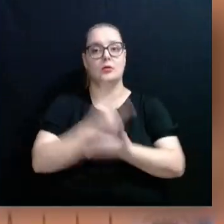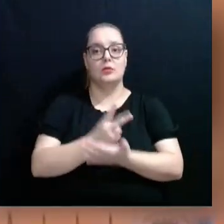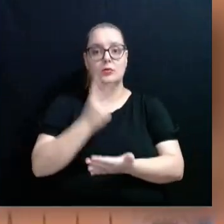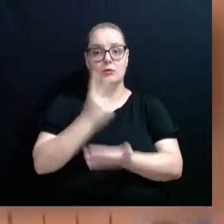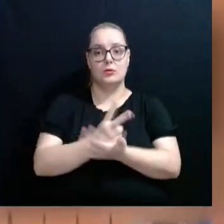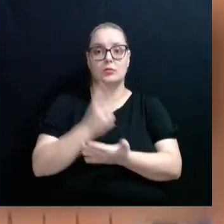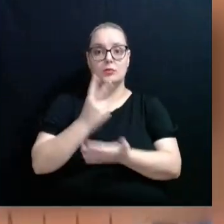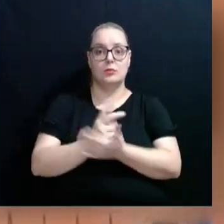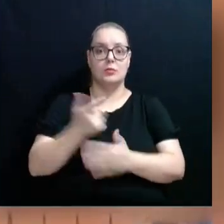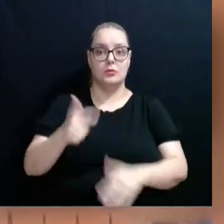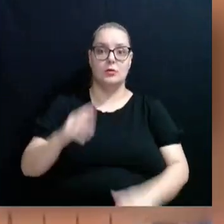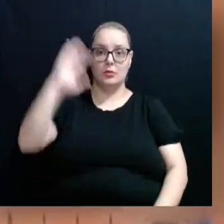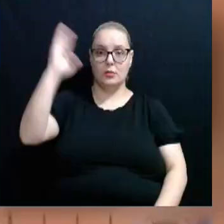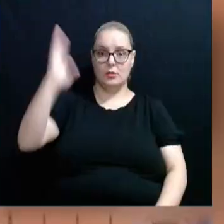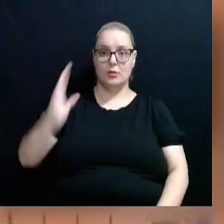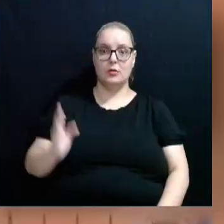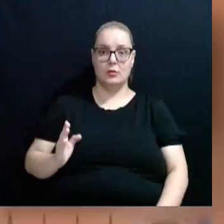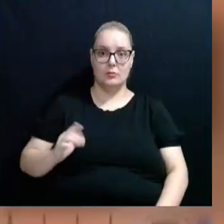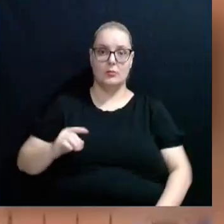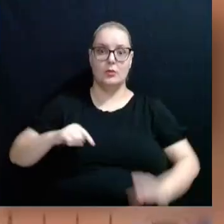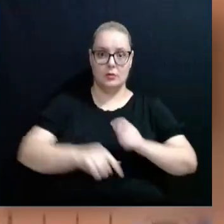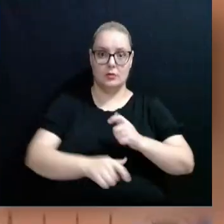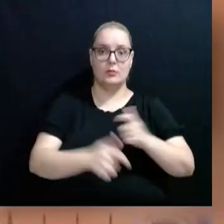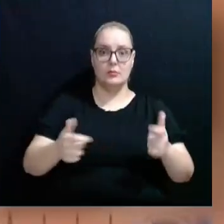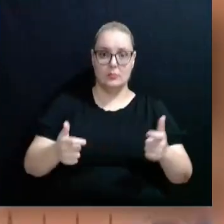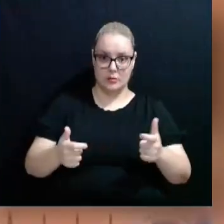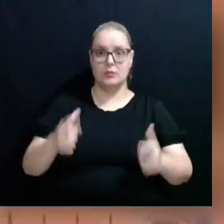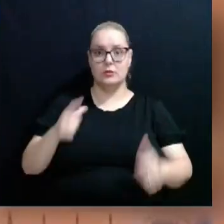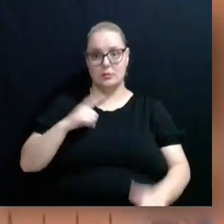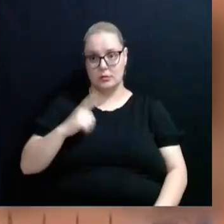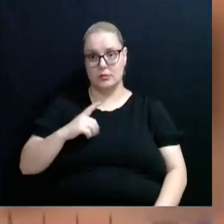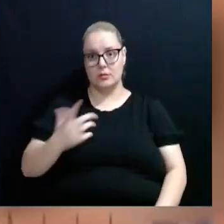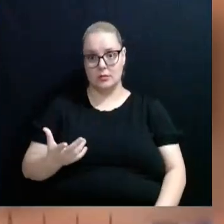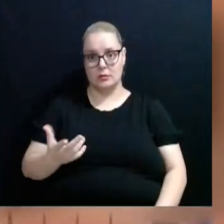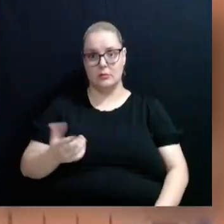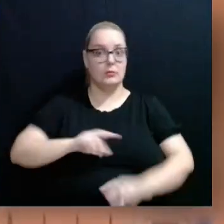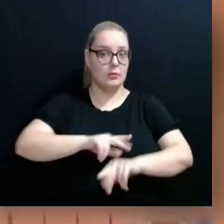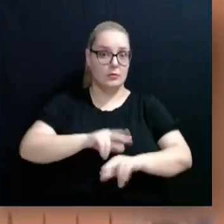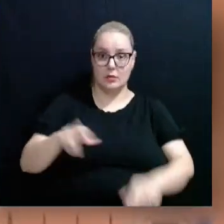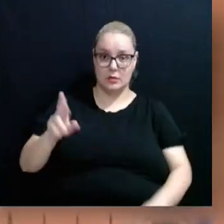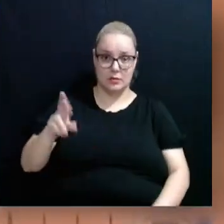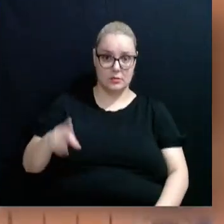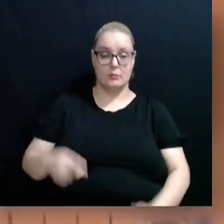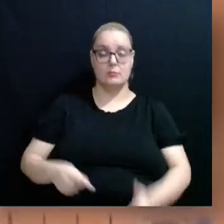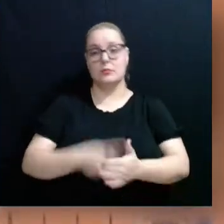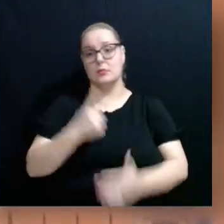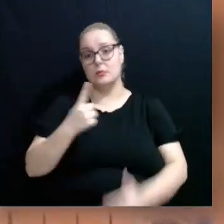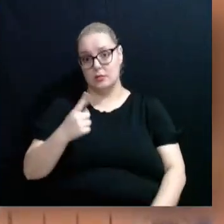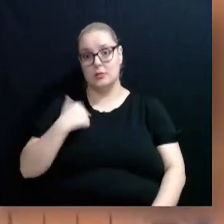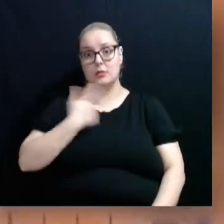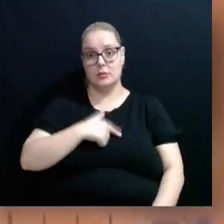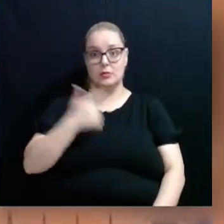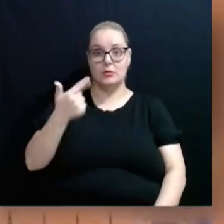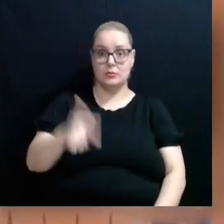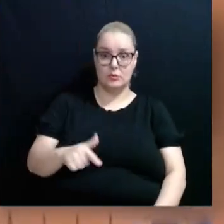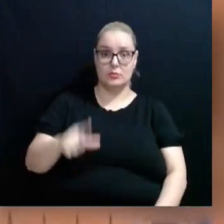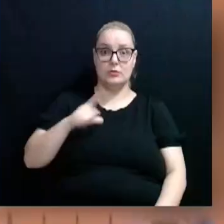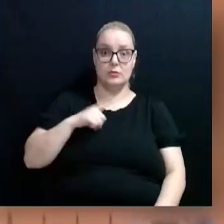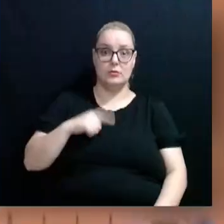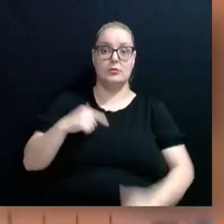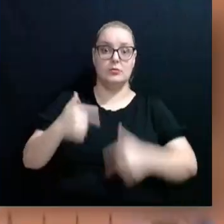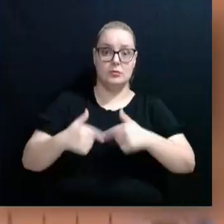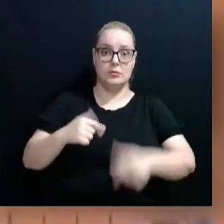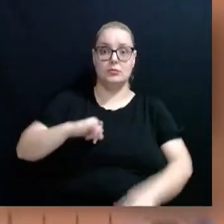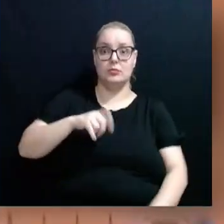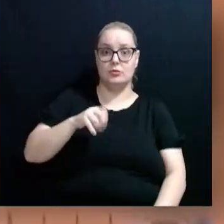tem muito a avançar nessa luta ainda. Muito a avançar por vários motivos. Primeiro, porque nós seguimos tendo jornadas de trabalho extenuantes, excessivas, eu